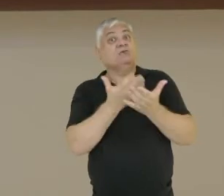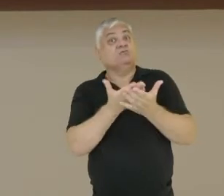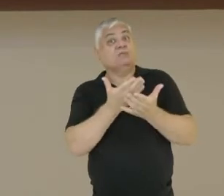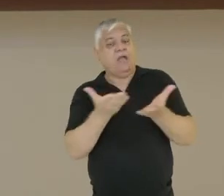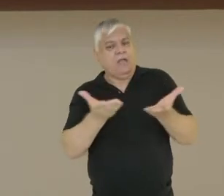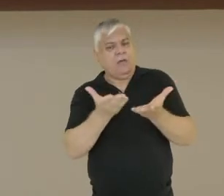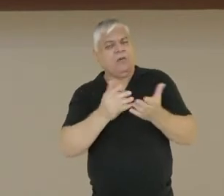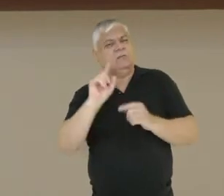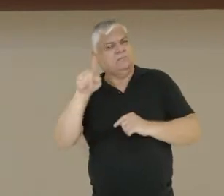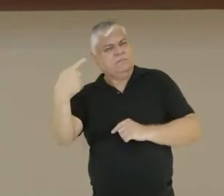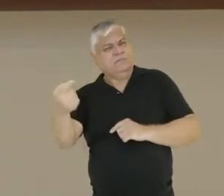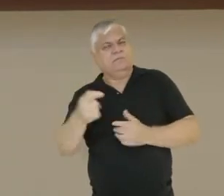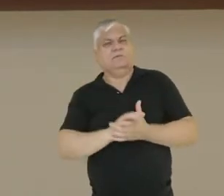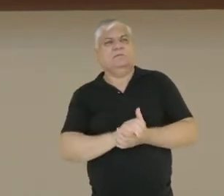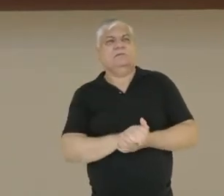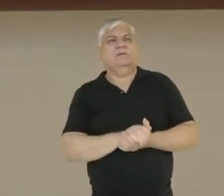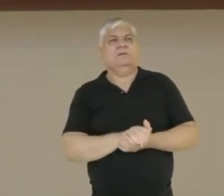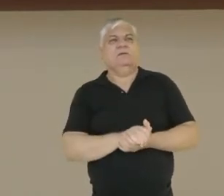né?